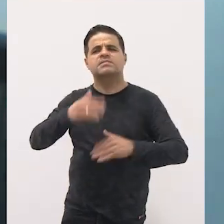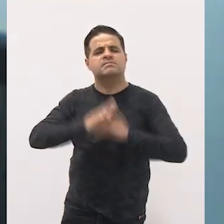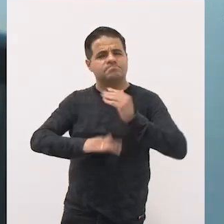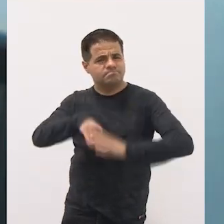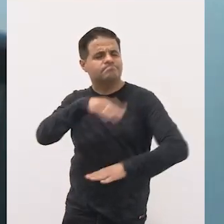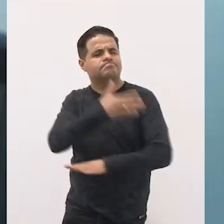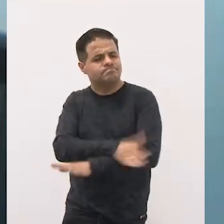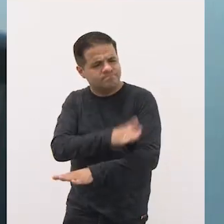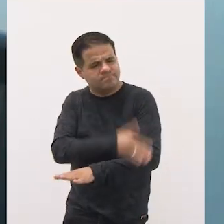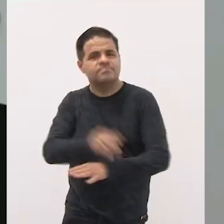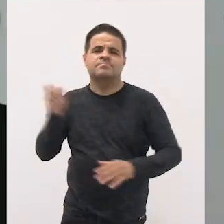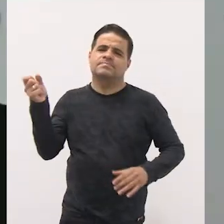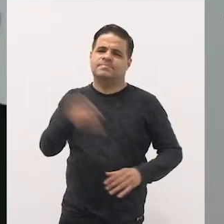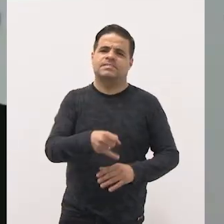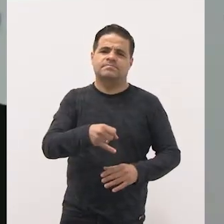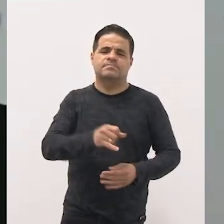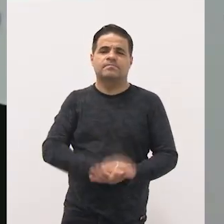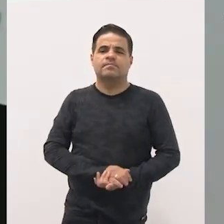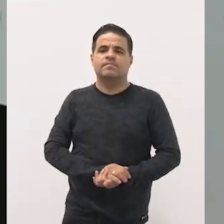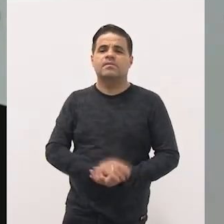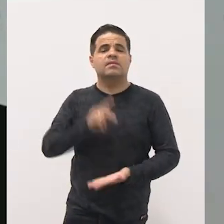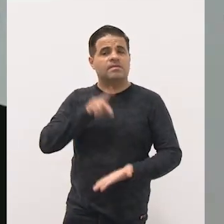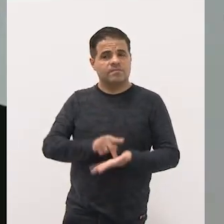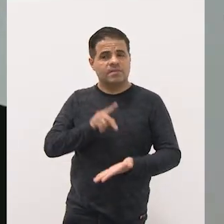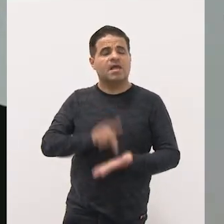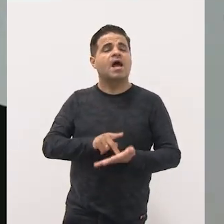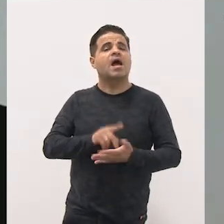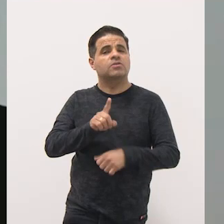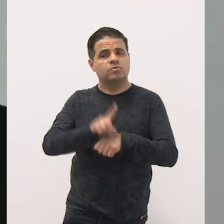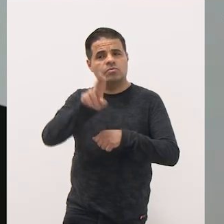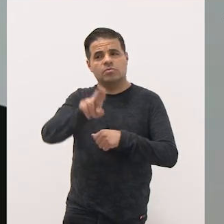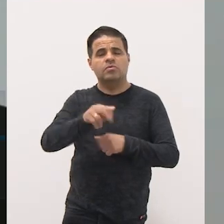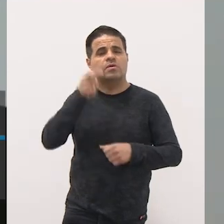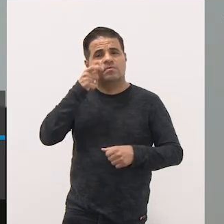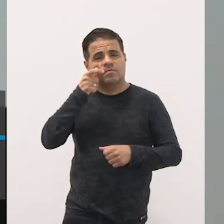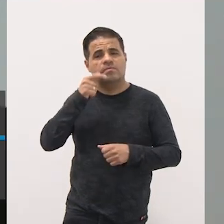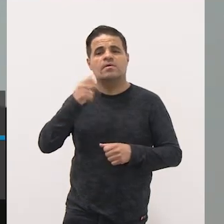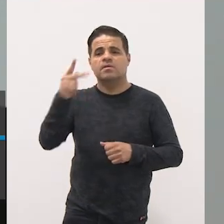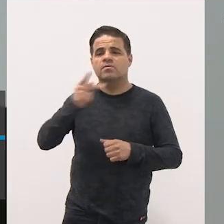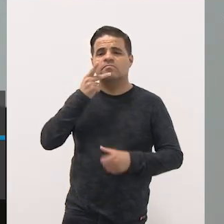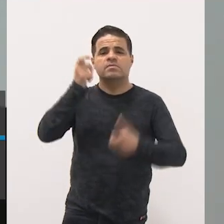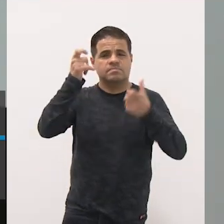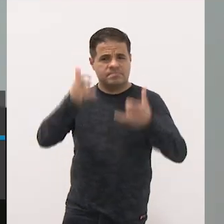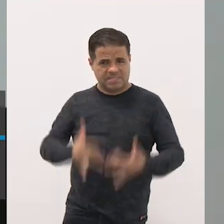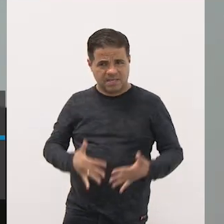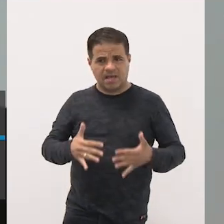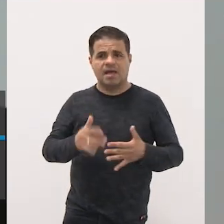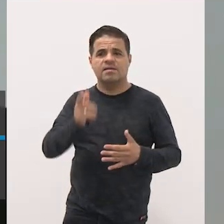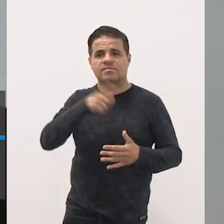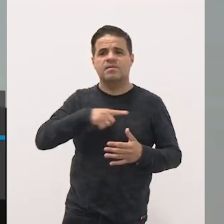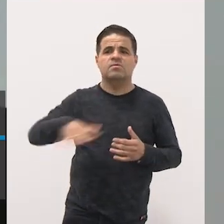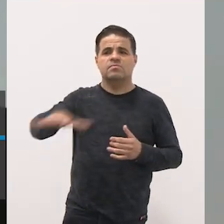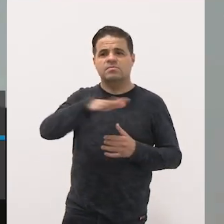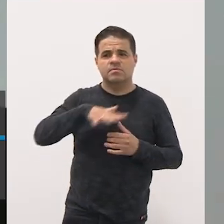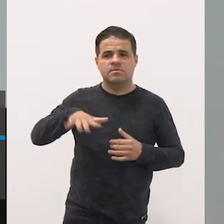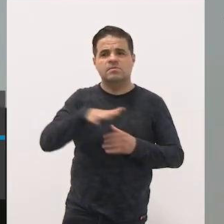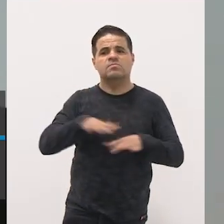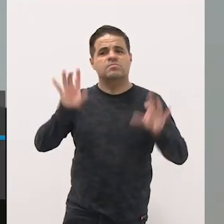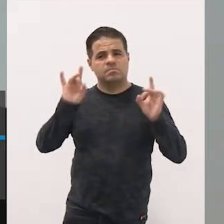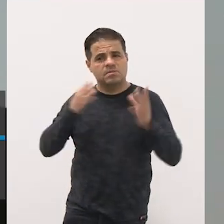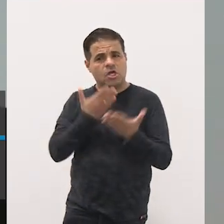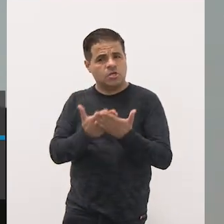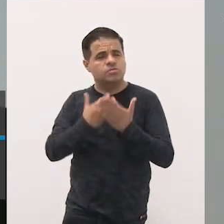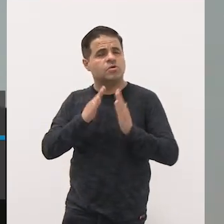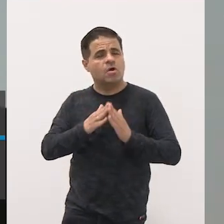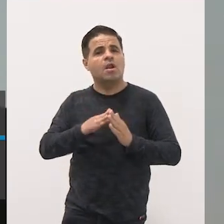exercidos. Doutora, e é interessante também notar a partir da sua fala que tem um espaço privilegiado na escola